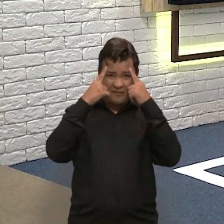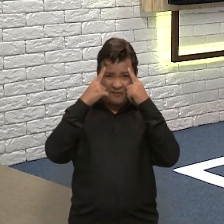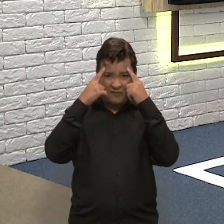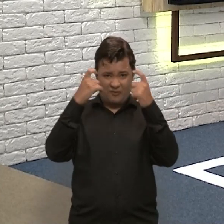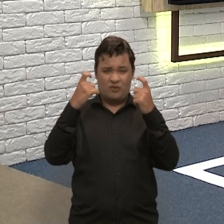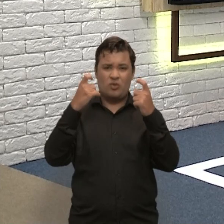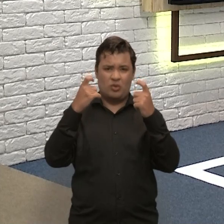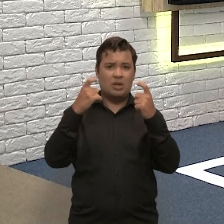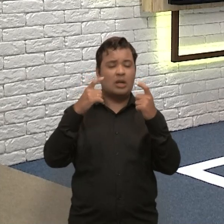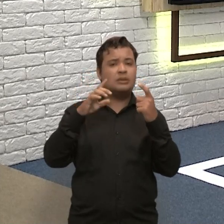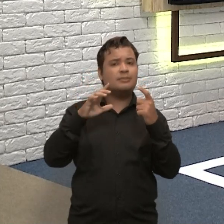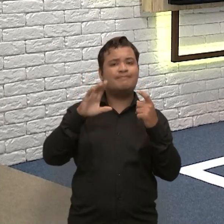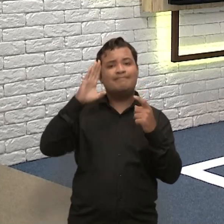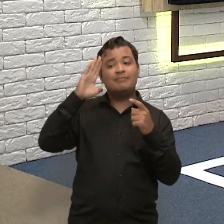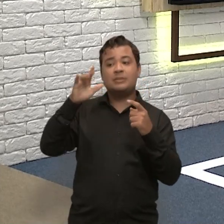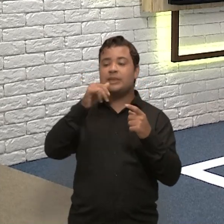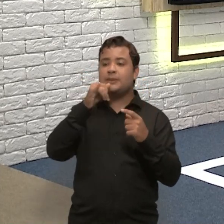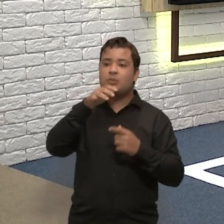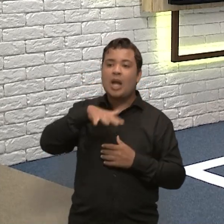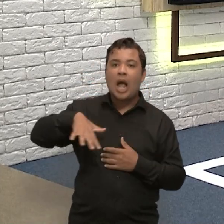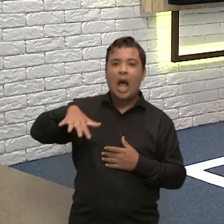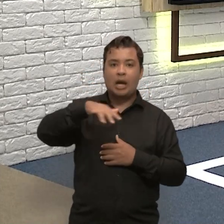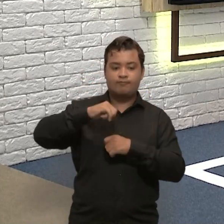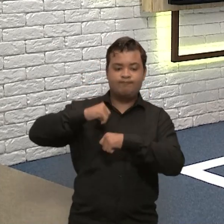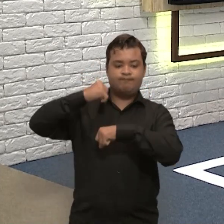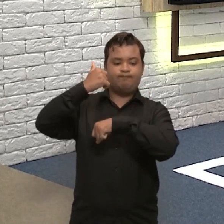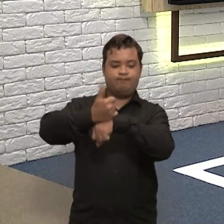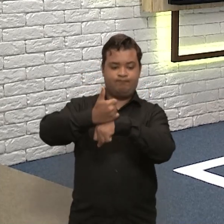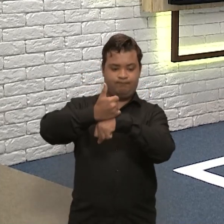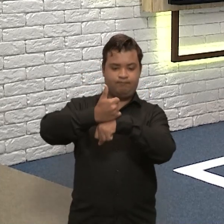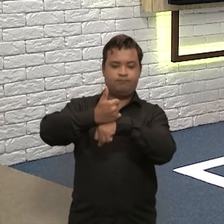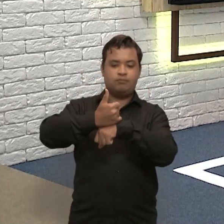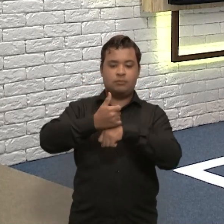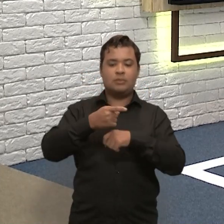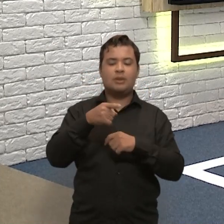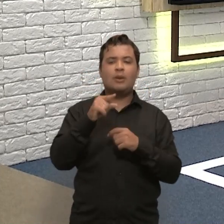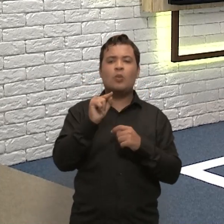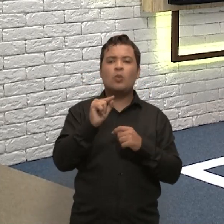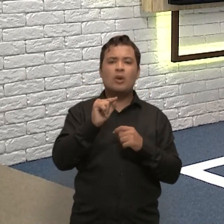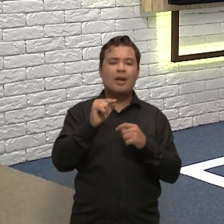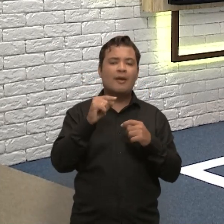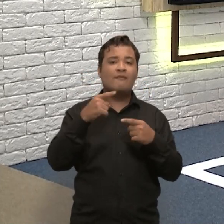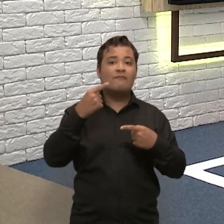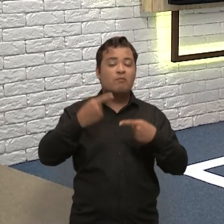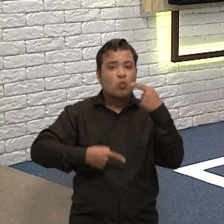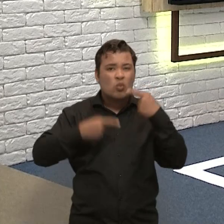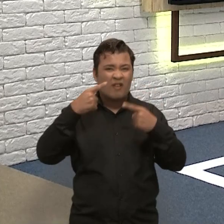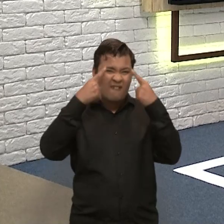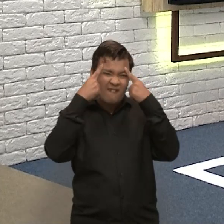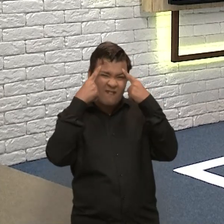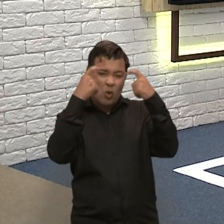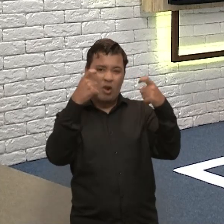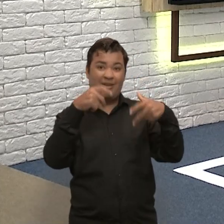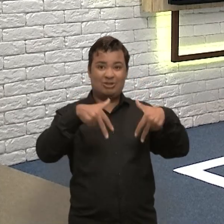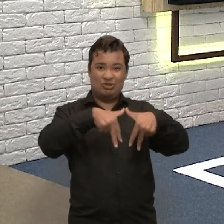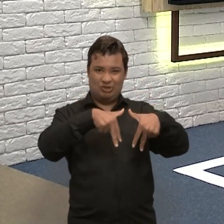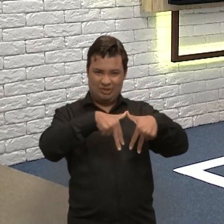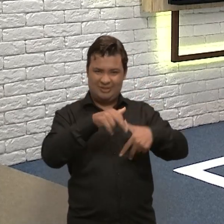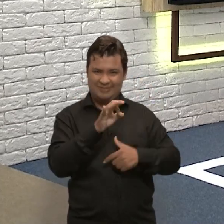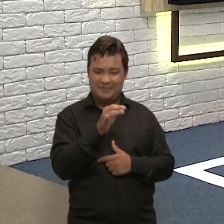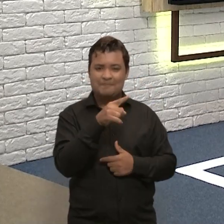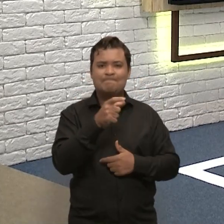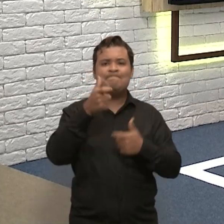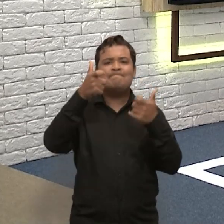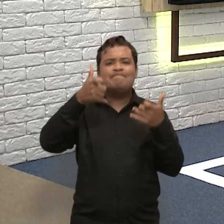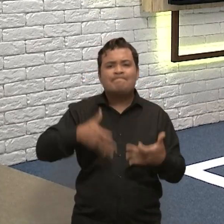espaços de poder, Hoje tem até um termo para isso, Violência política de gênero. Queria que você falasse um pouco sobre isso, que